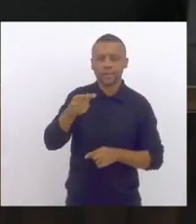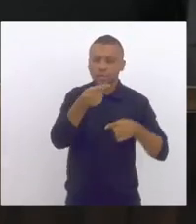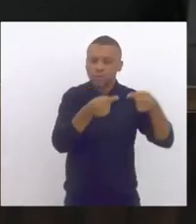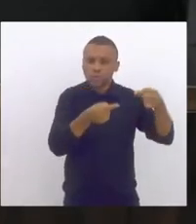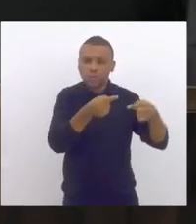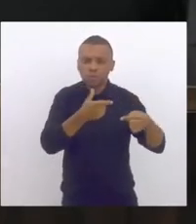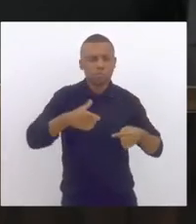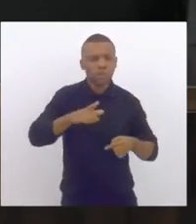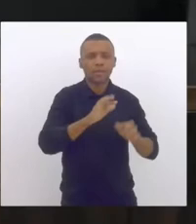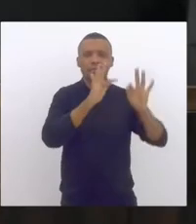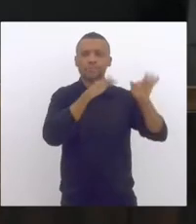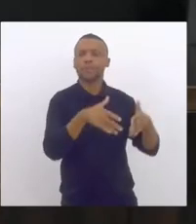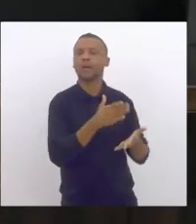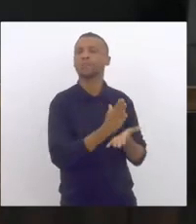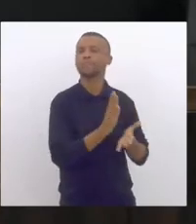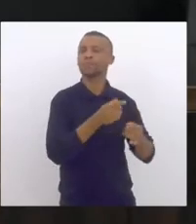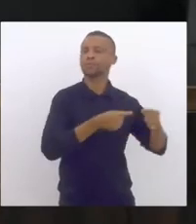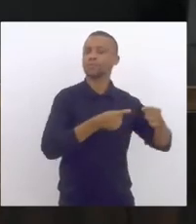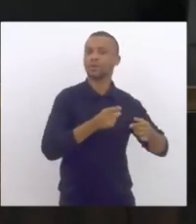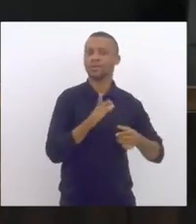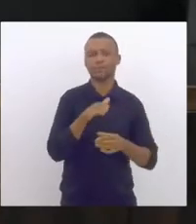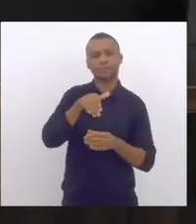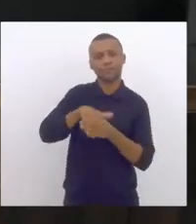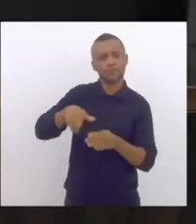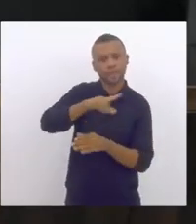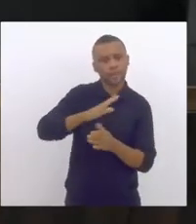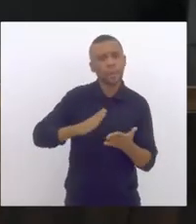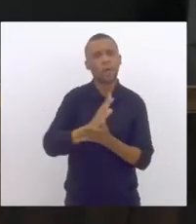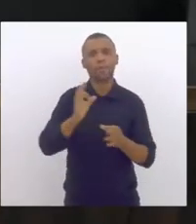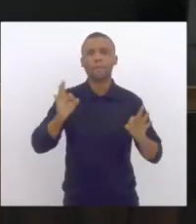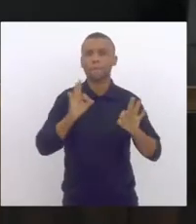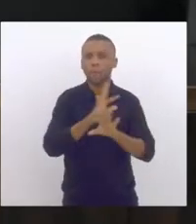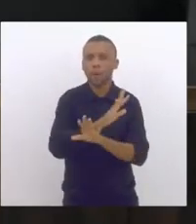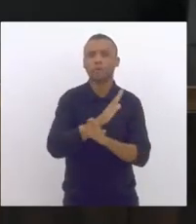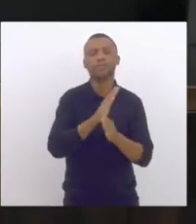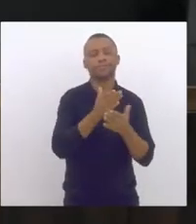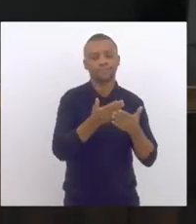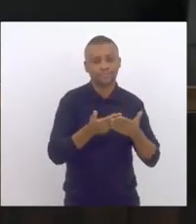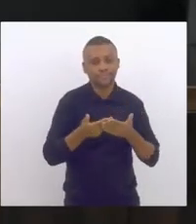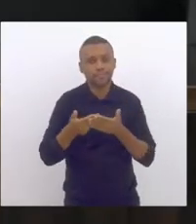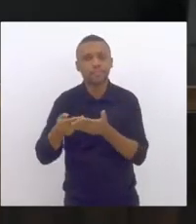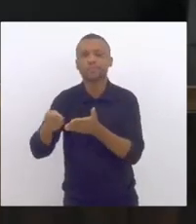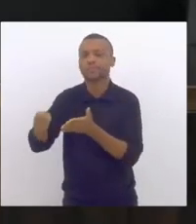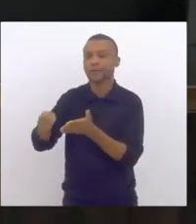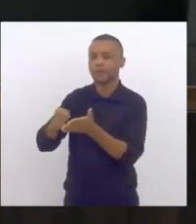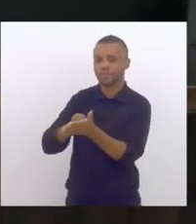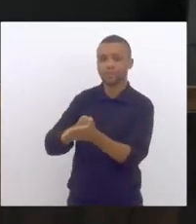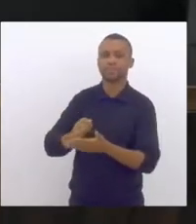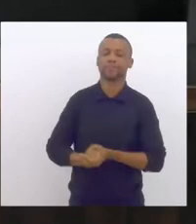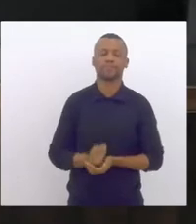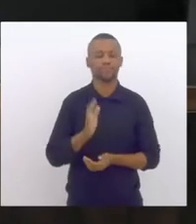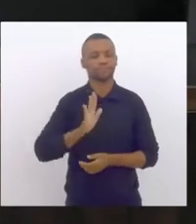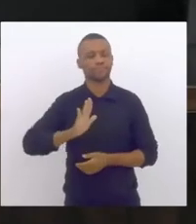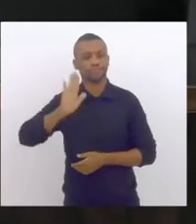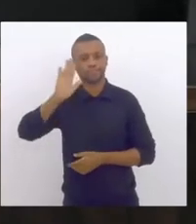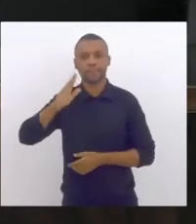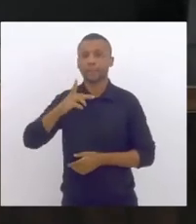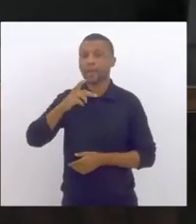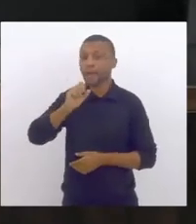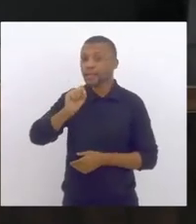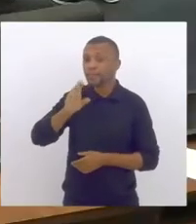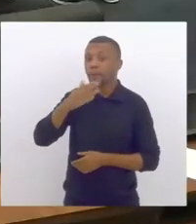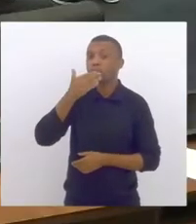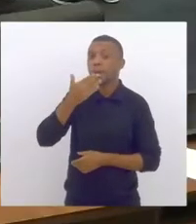queira discutir, encerrada a discussão, em votação, seus que aprovam, permaneçam como estão, aprovado, vai à promulgação. Presidente, PSB vota